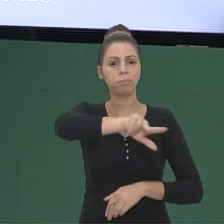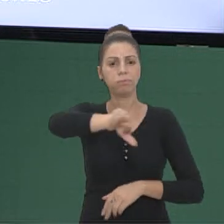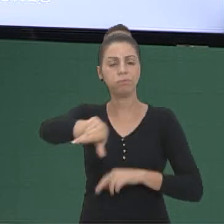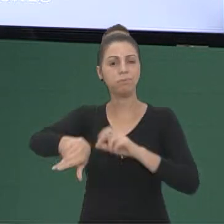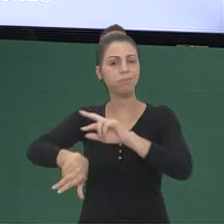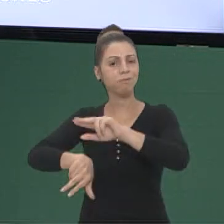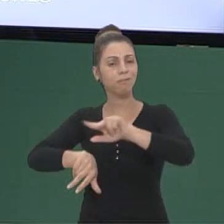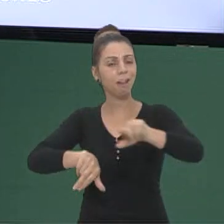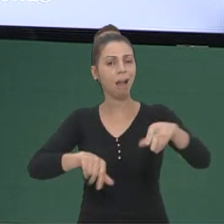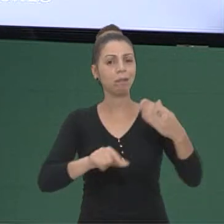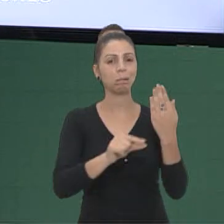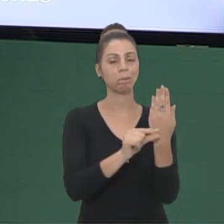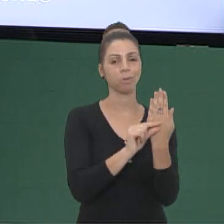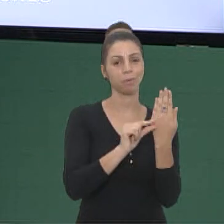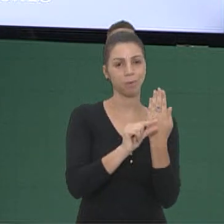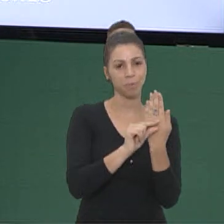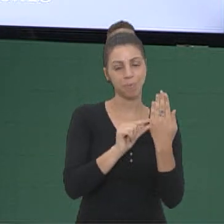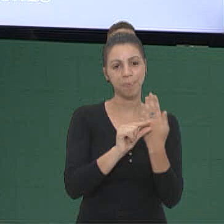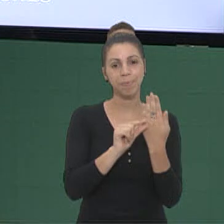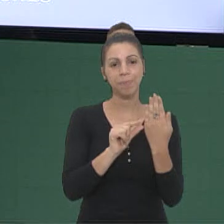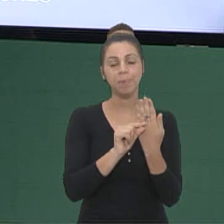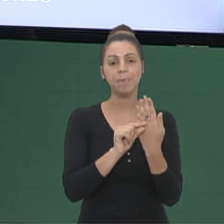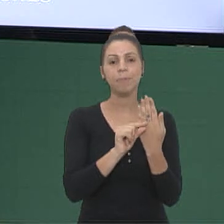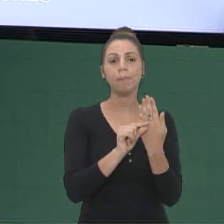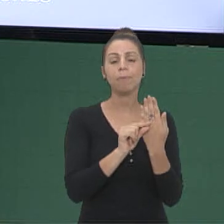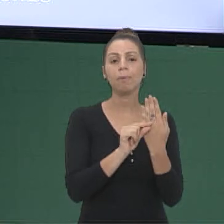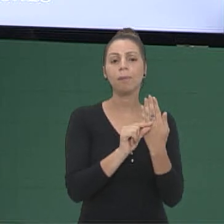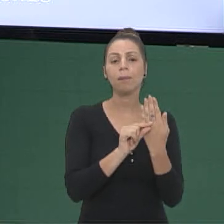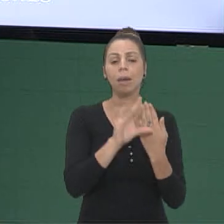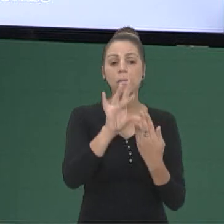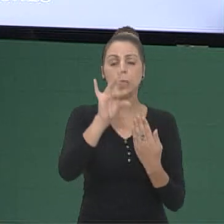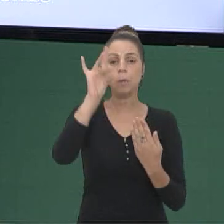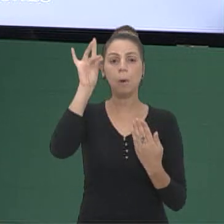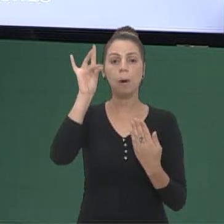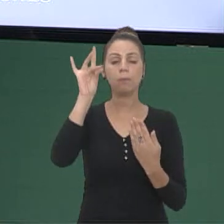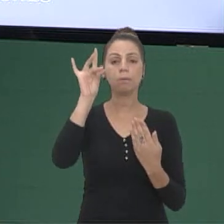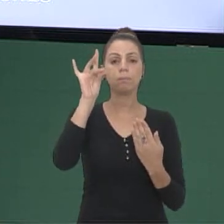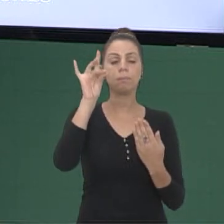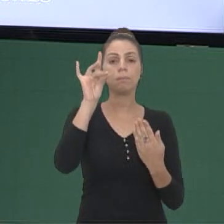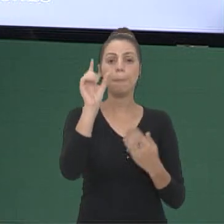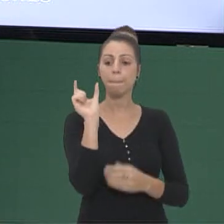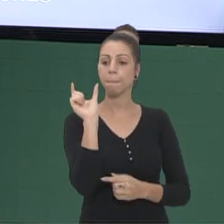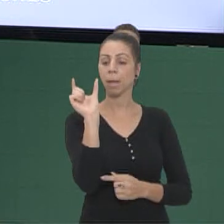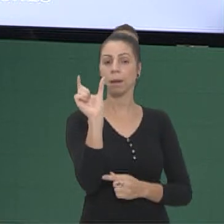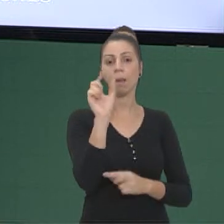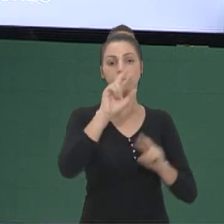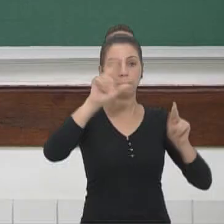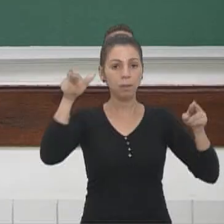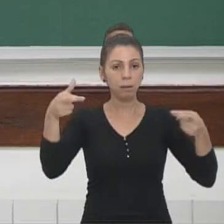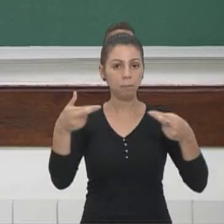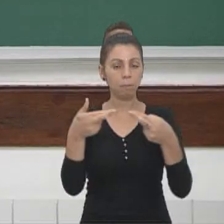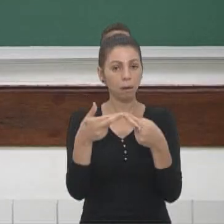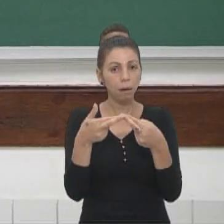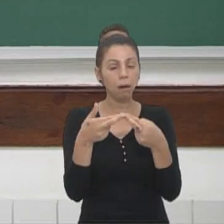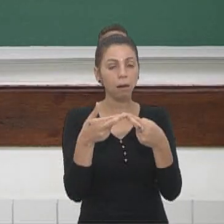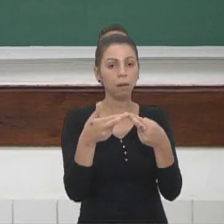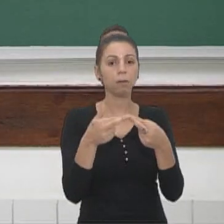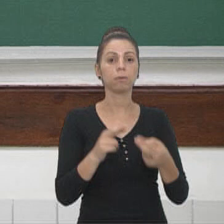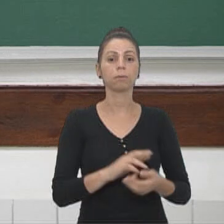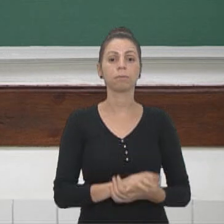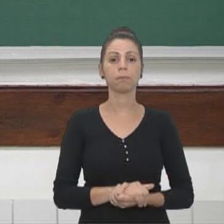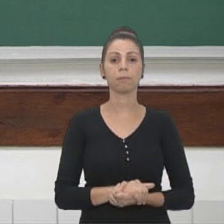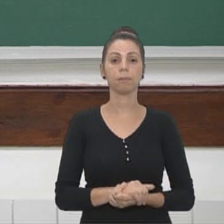com poemas escolhem palavras, fazem jogo de palavras para rimar, para não rimar também, causar essa